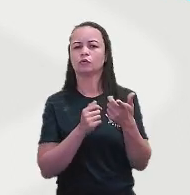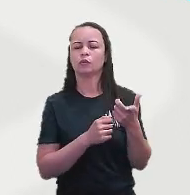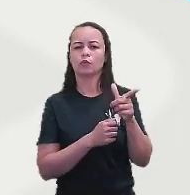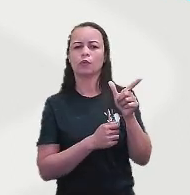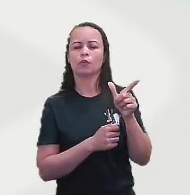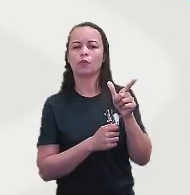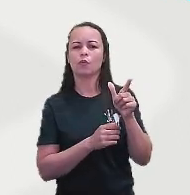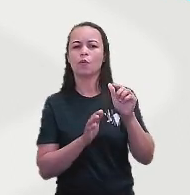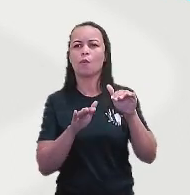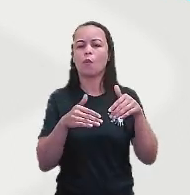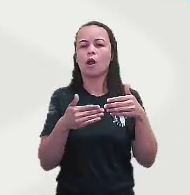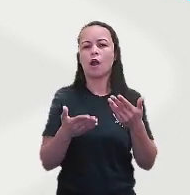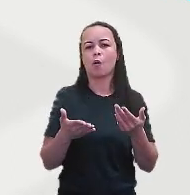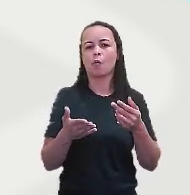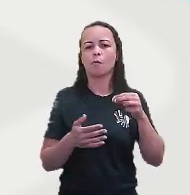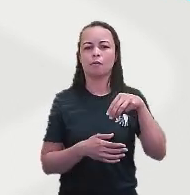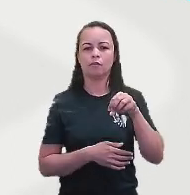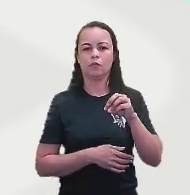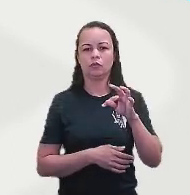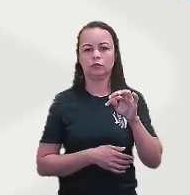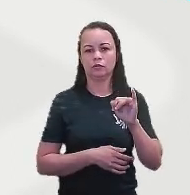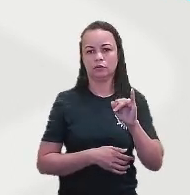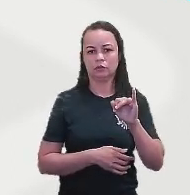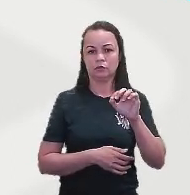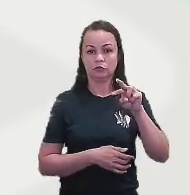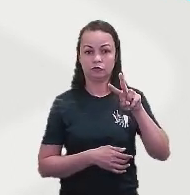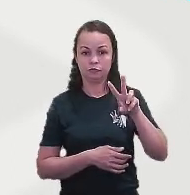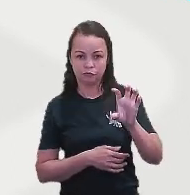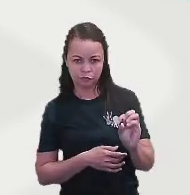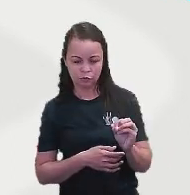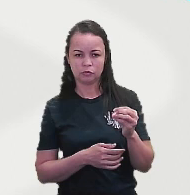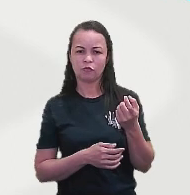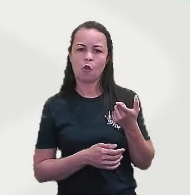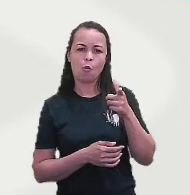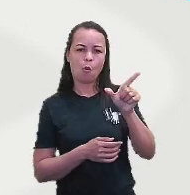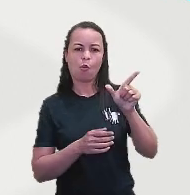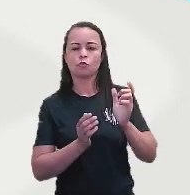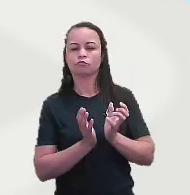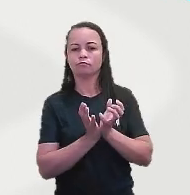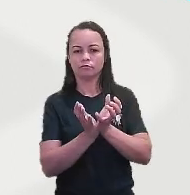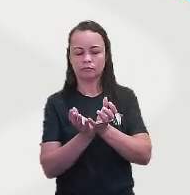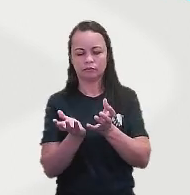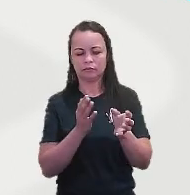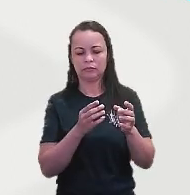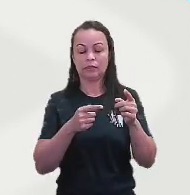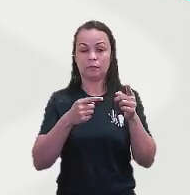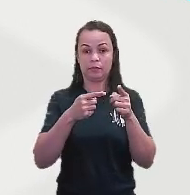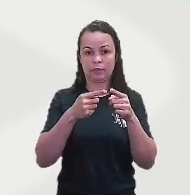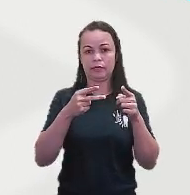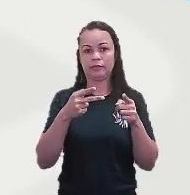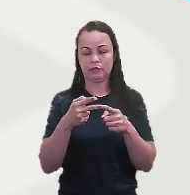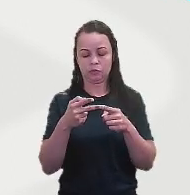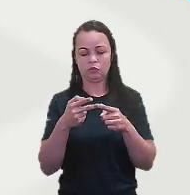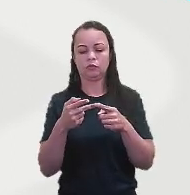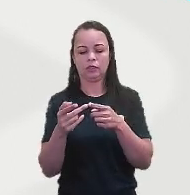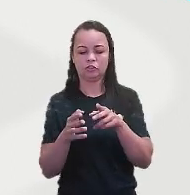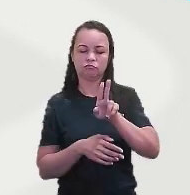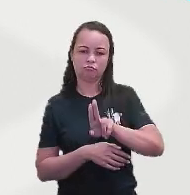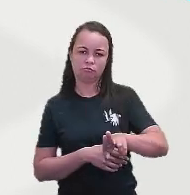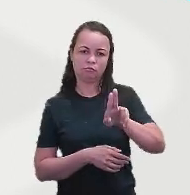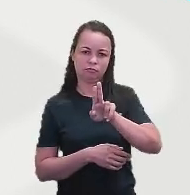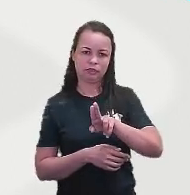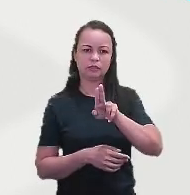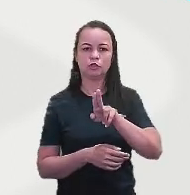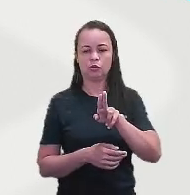outro premiado. Então, tanto na primeira lacuna quanto na segunda, a gente vai